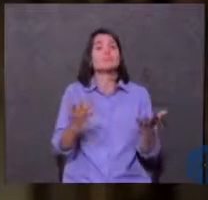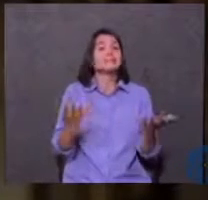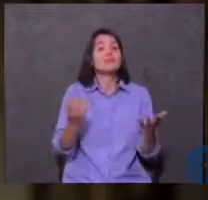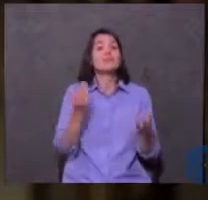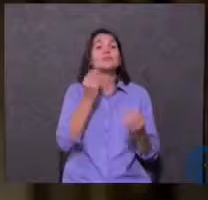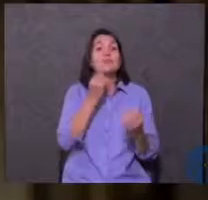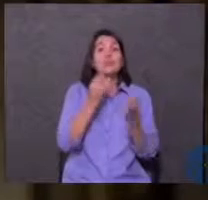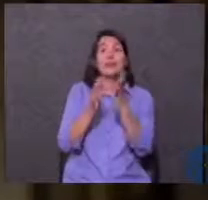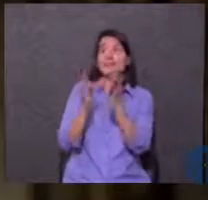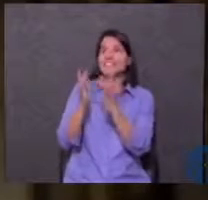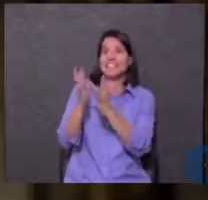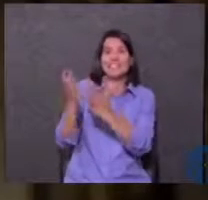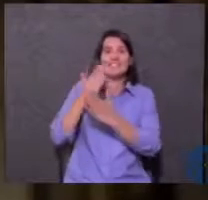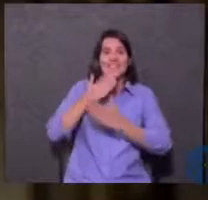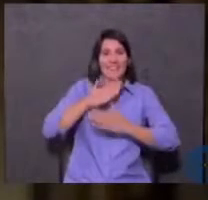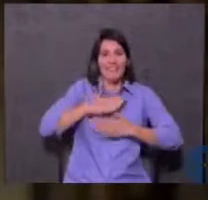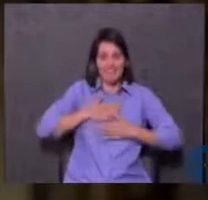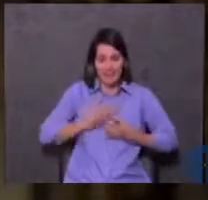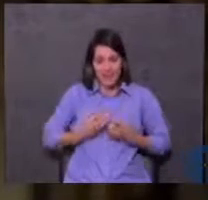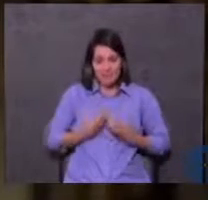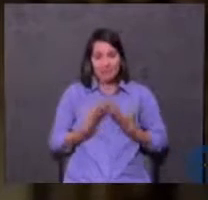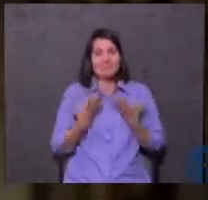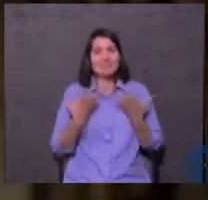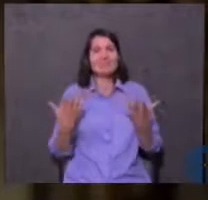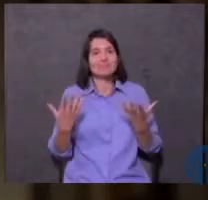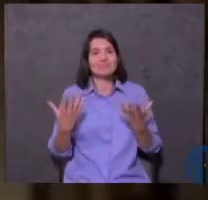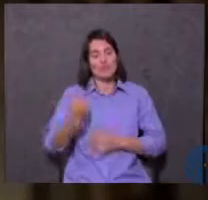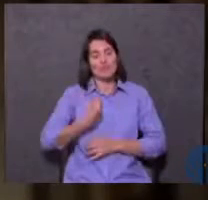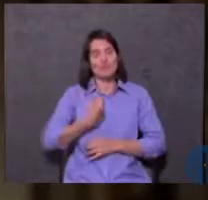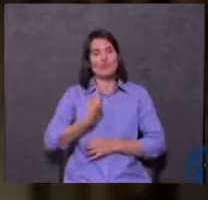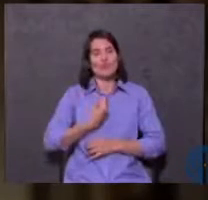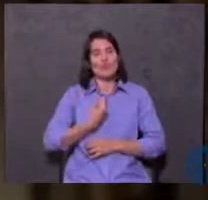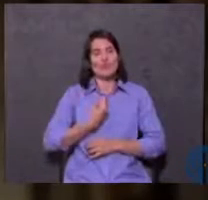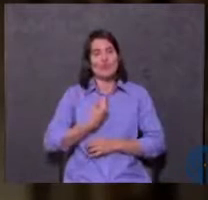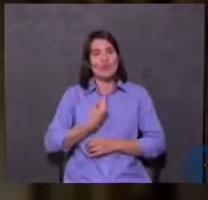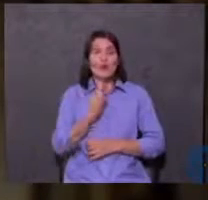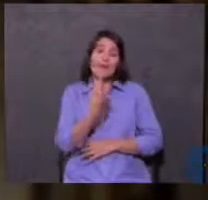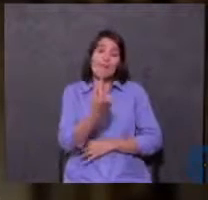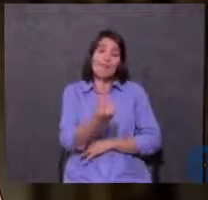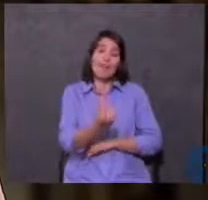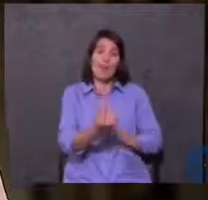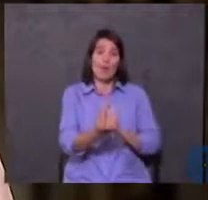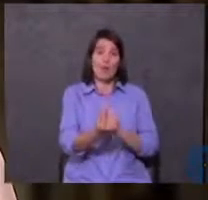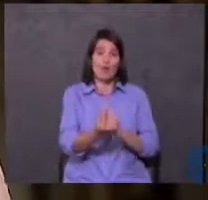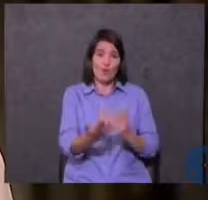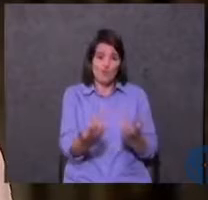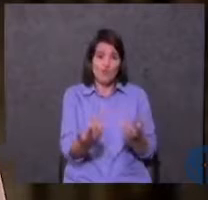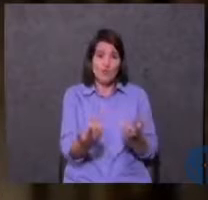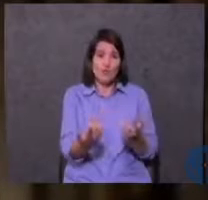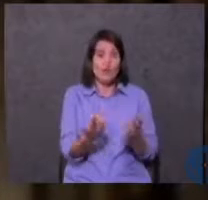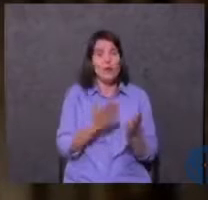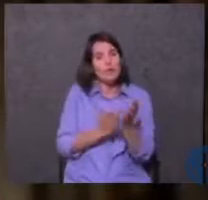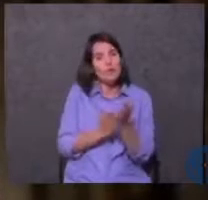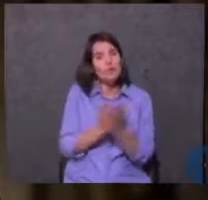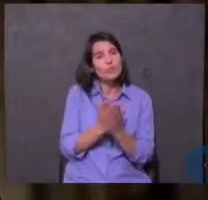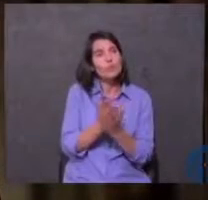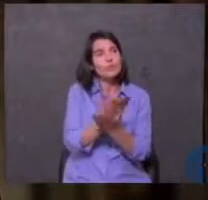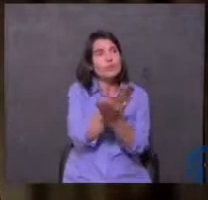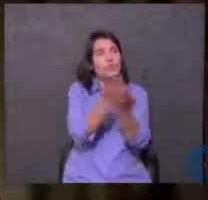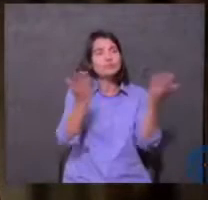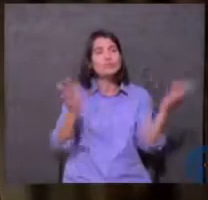Cristo, somos chamados a ser portadores desta luz, para que ela possa continuar a brilhar no meio do